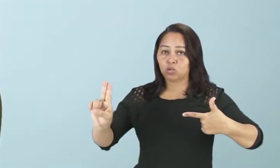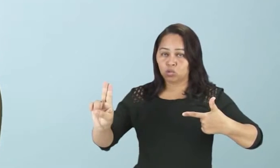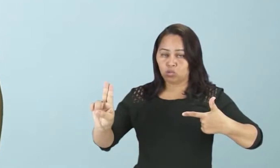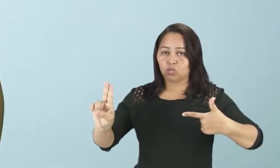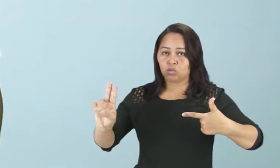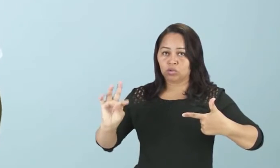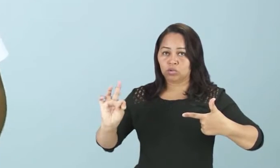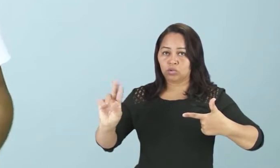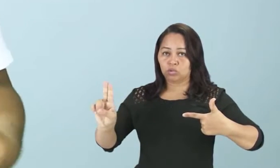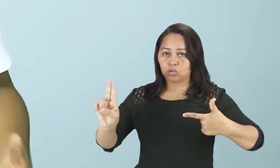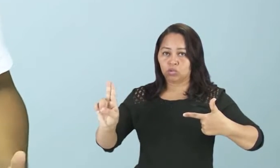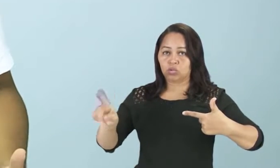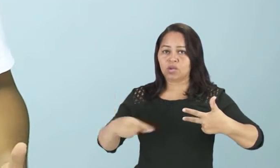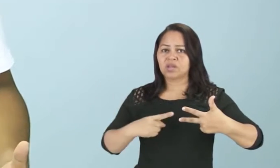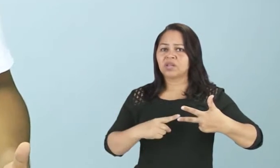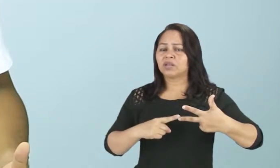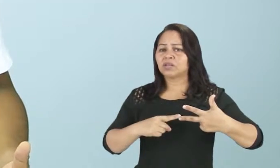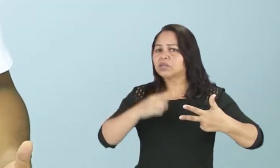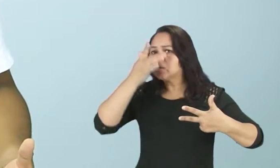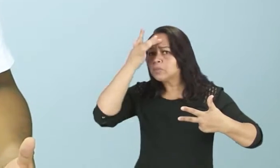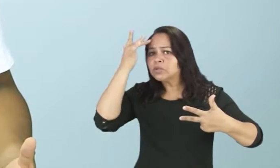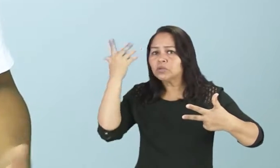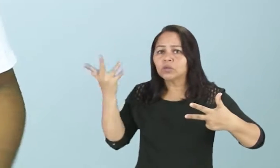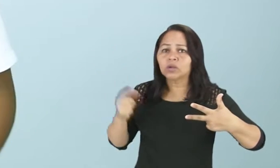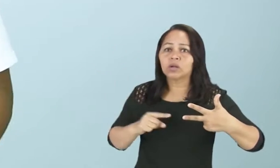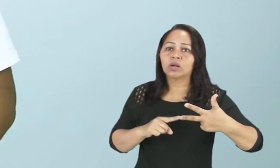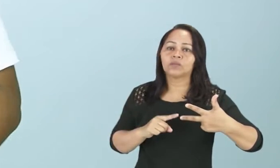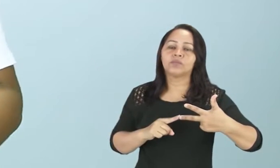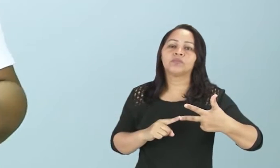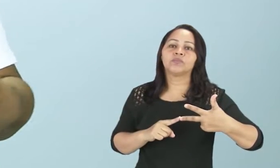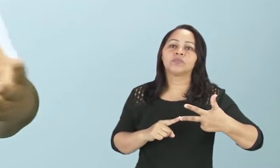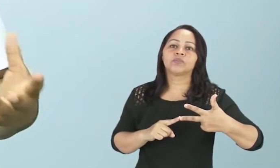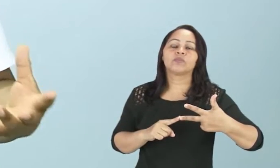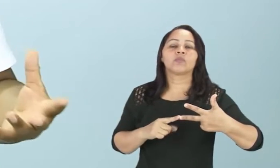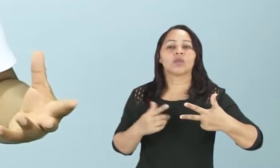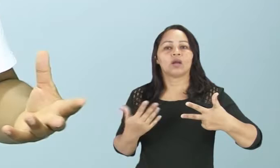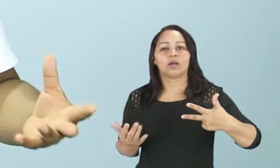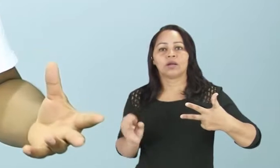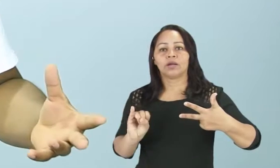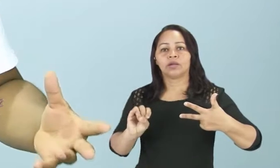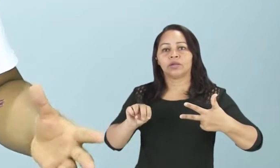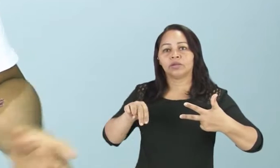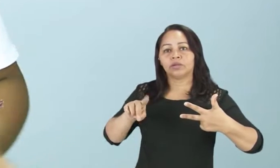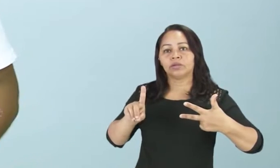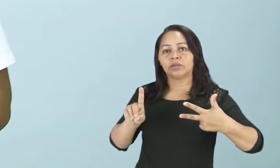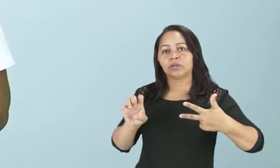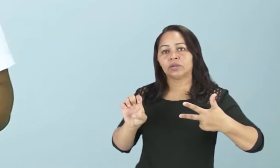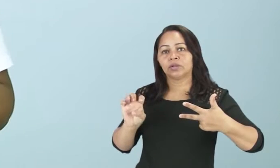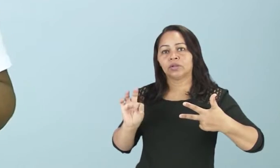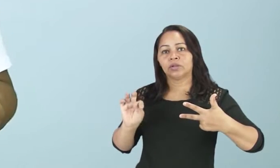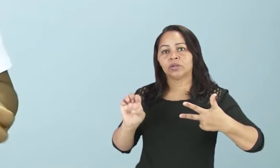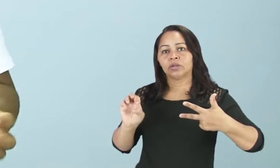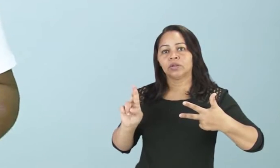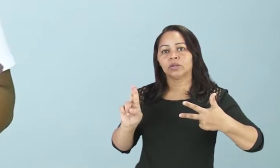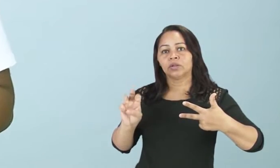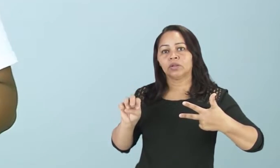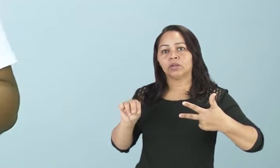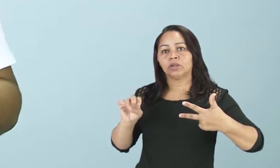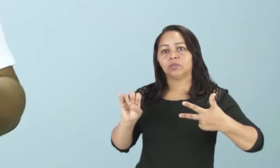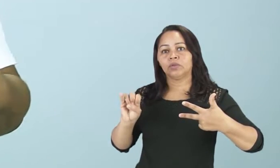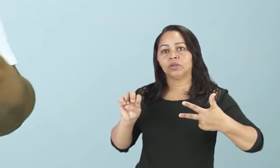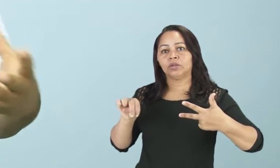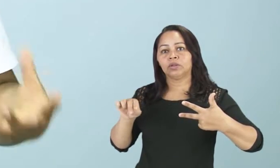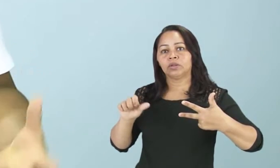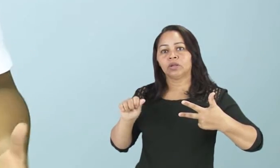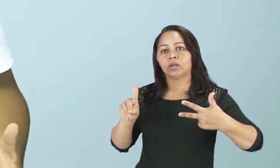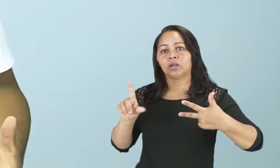tu. E a terceira pessoa, quem seria? Aqui ela está indeterminada, né? Não tem uma determinação, é de alguém